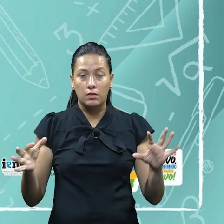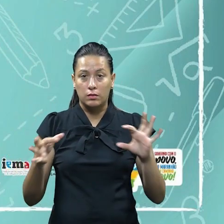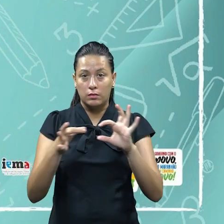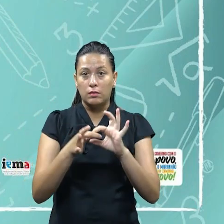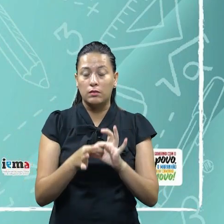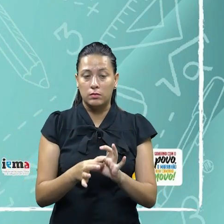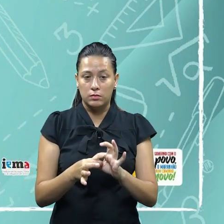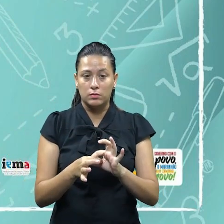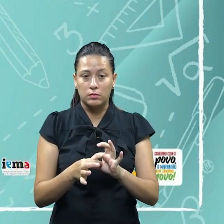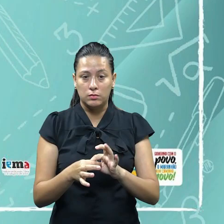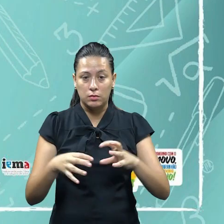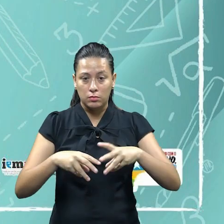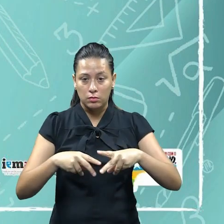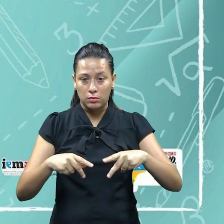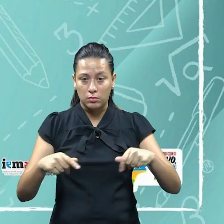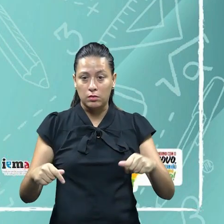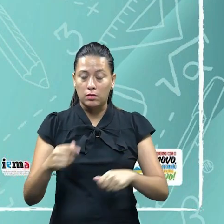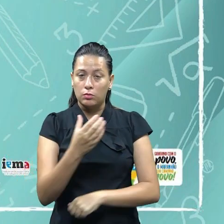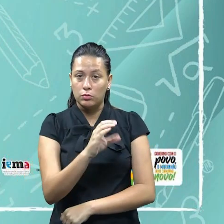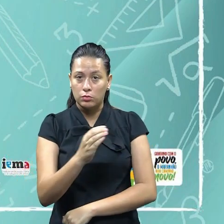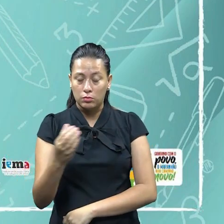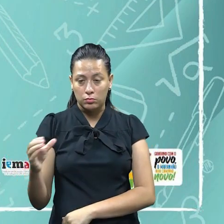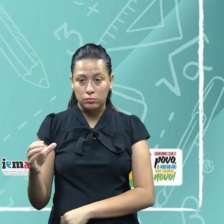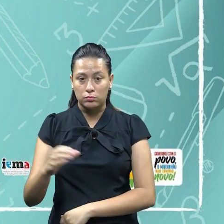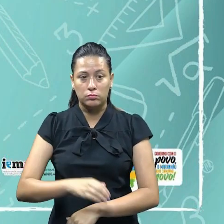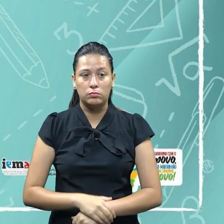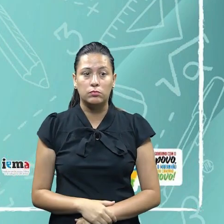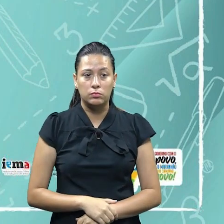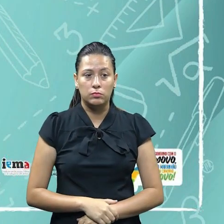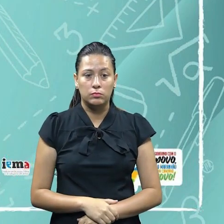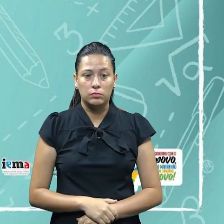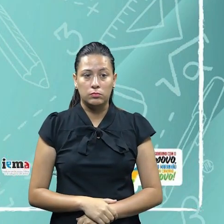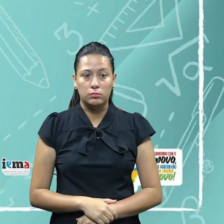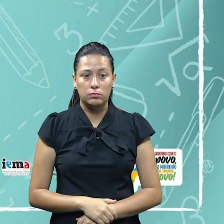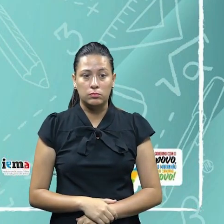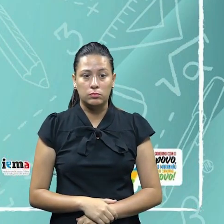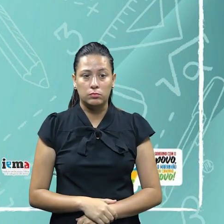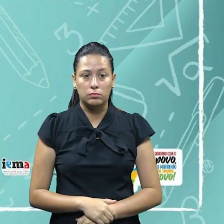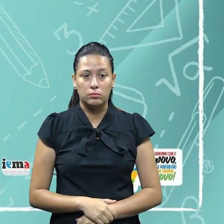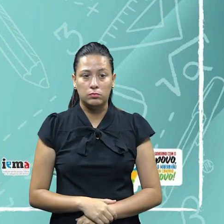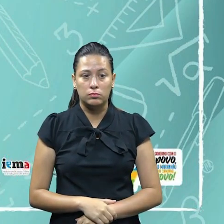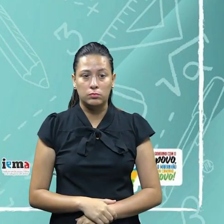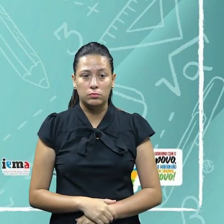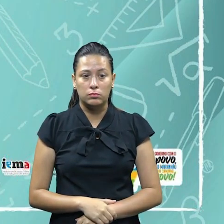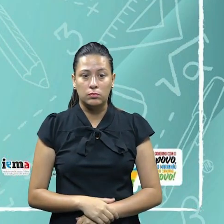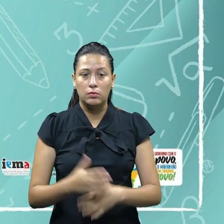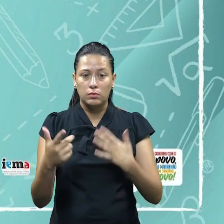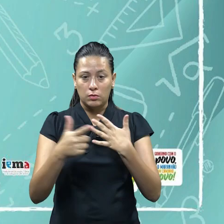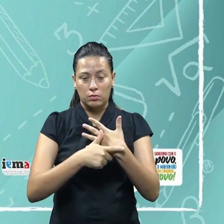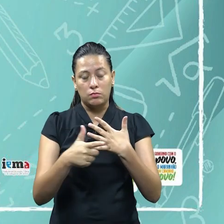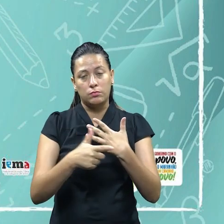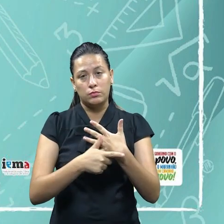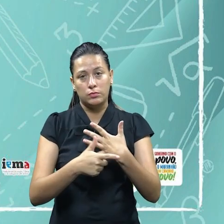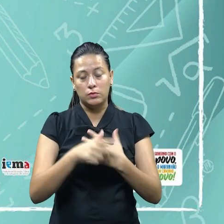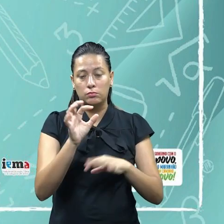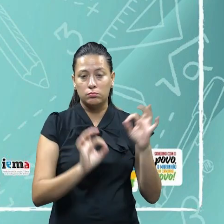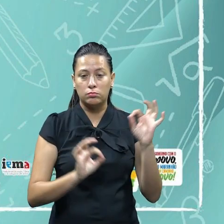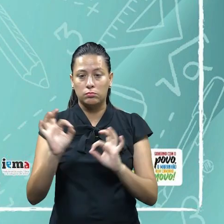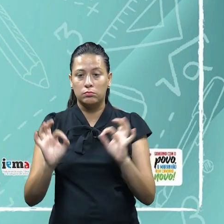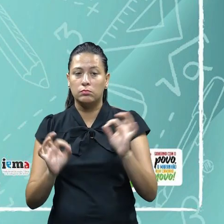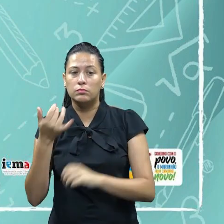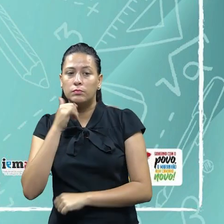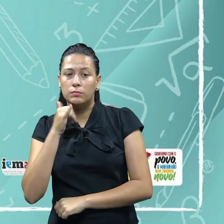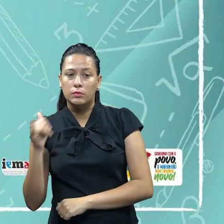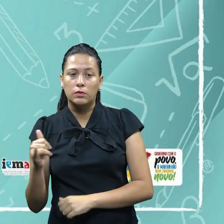terra, através do qual correntes elétricas podem fluir. Tem a função de deixar toda a instalação elétrica e